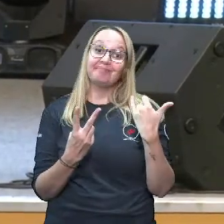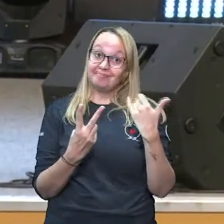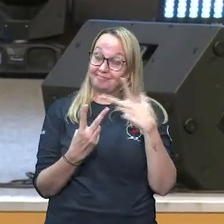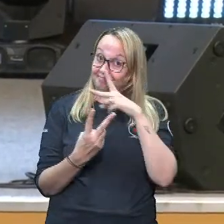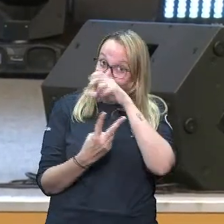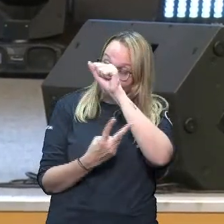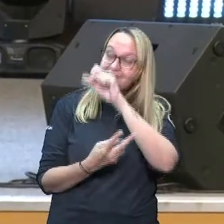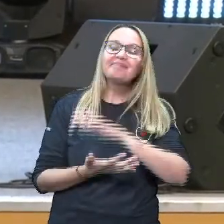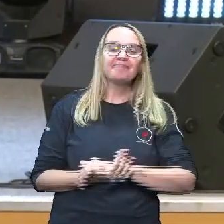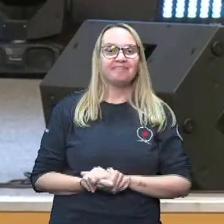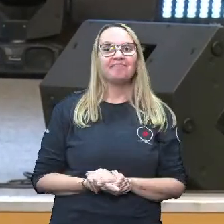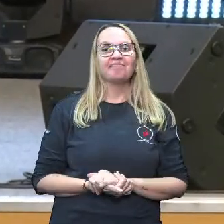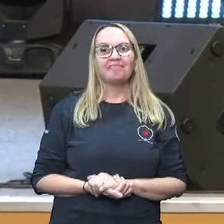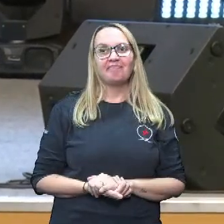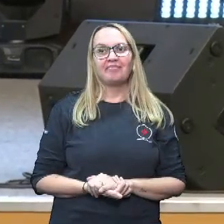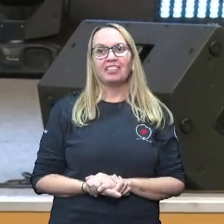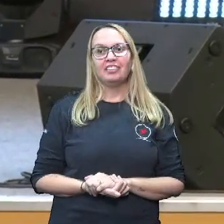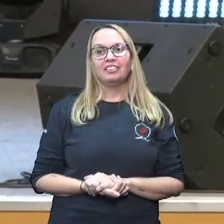forte.